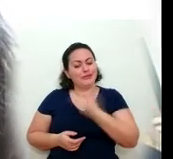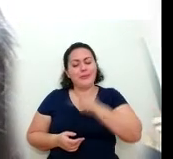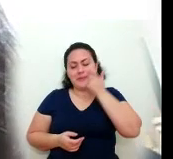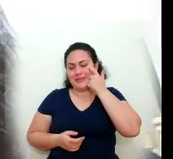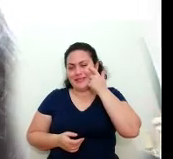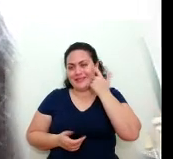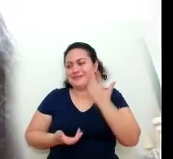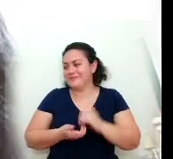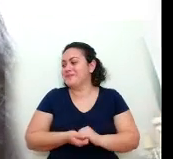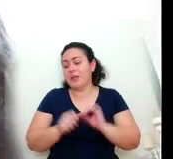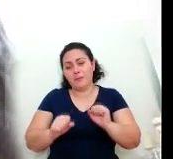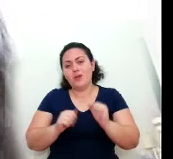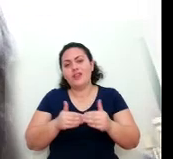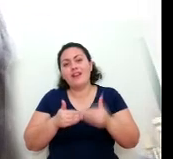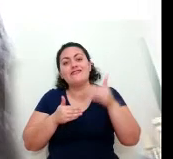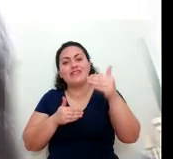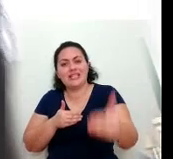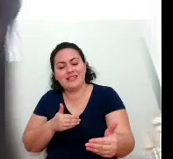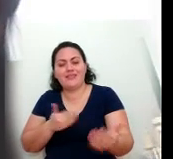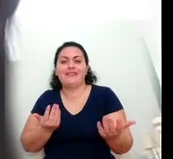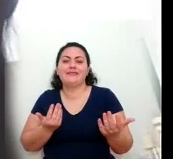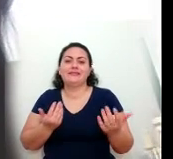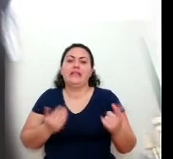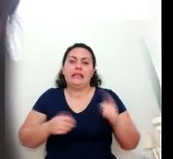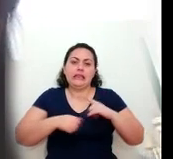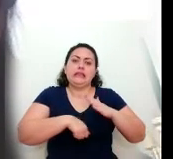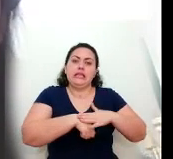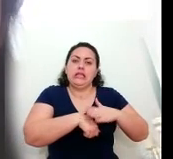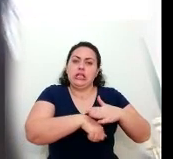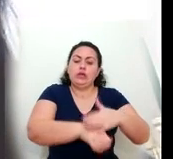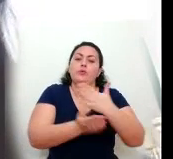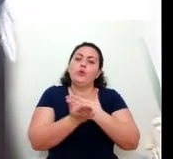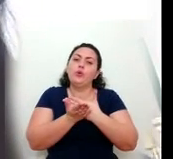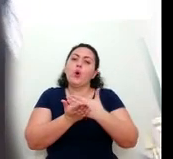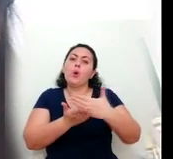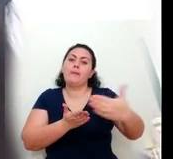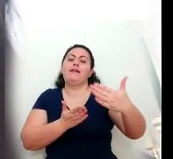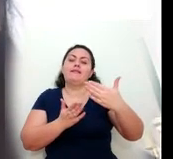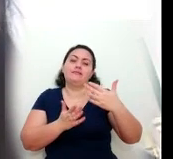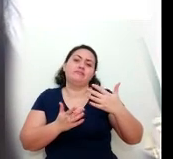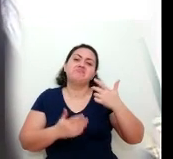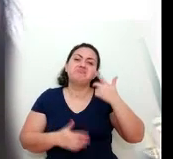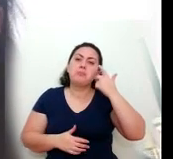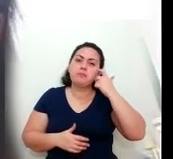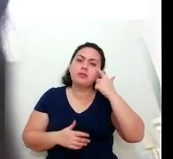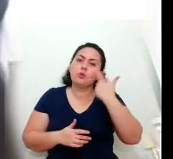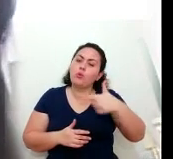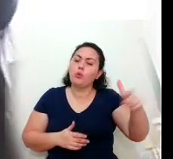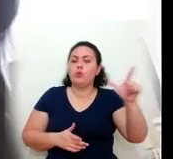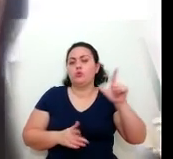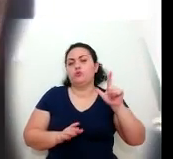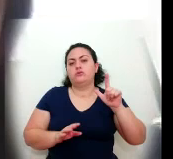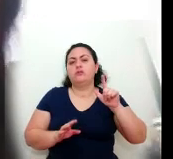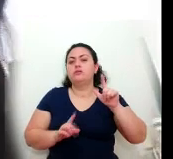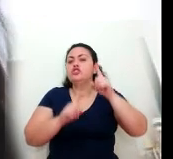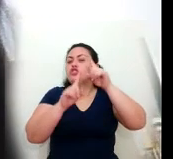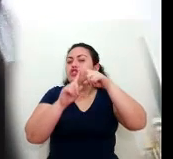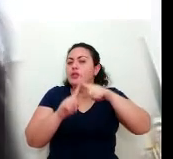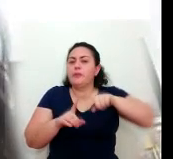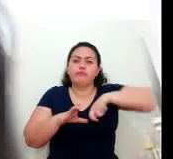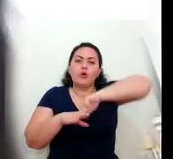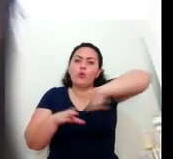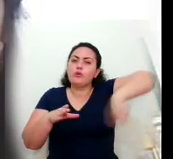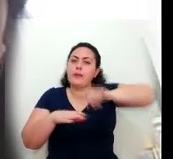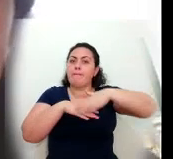possibilidades, né, pra gente pensar, né, e pode ir avançando, claro, à medida que for, né, começando, para outros, né, níveis,